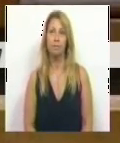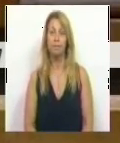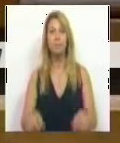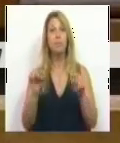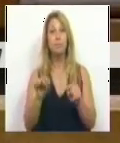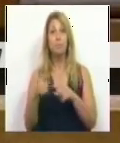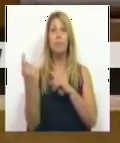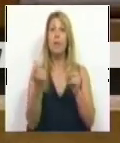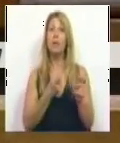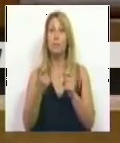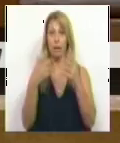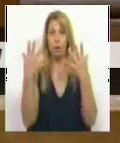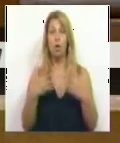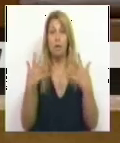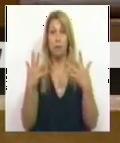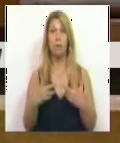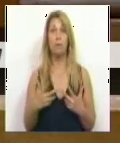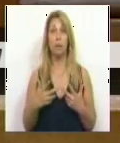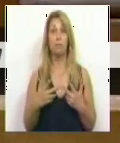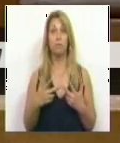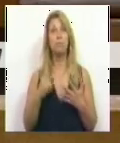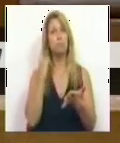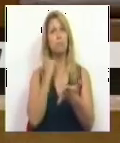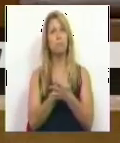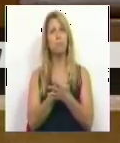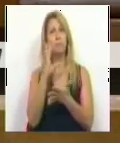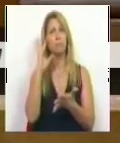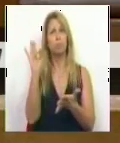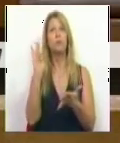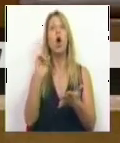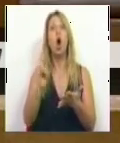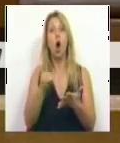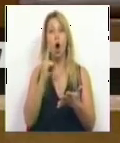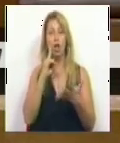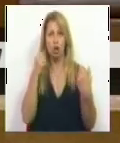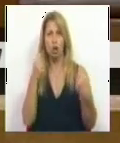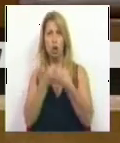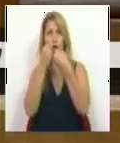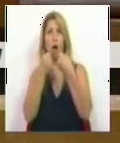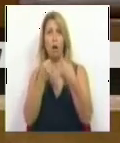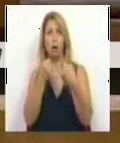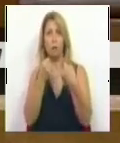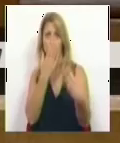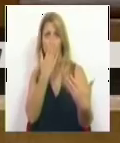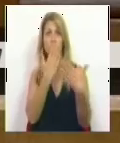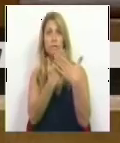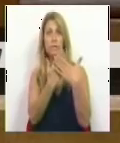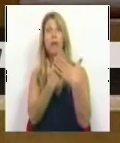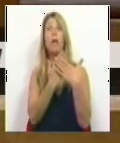este debate orçamental é marcado pelo choque frontal entre as aspirações